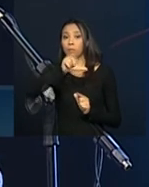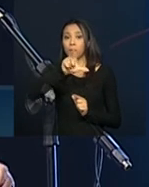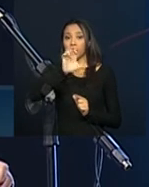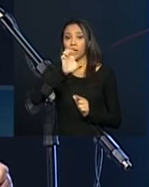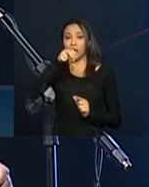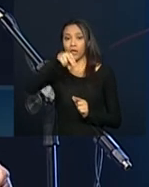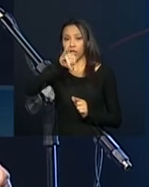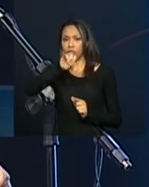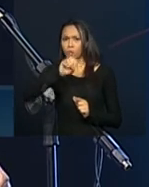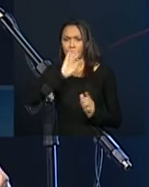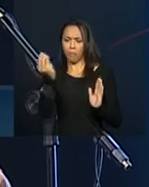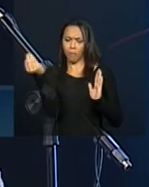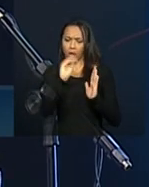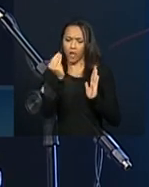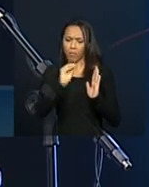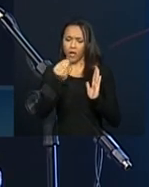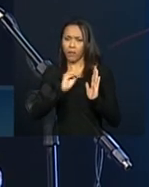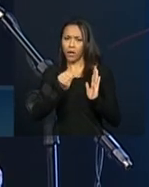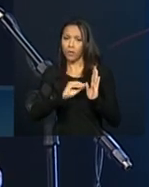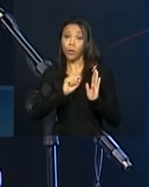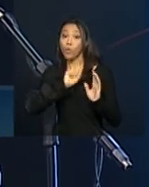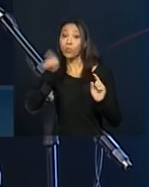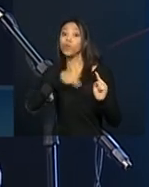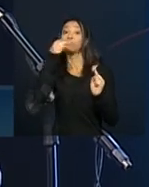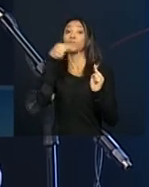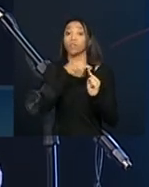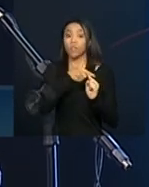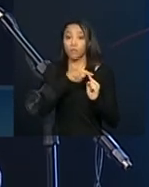os Objetivos de Desenvolvimento do Milênio.